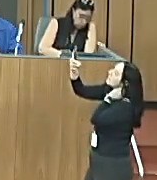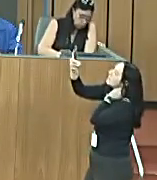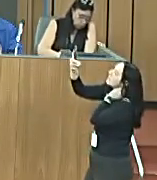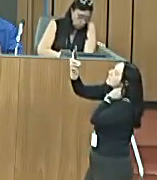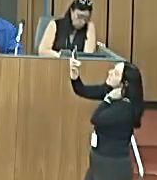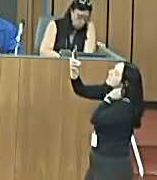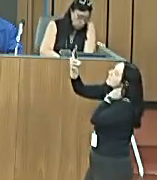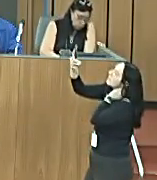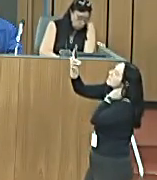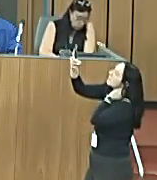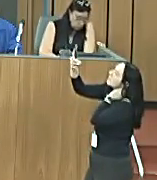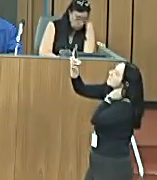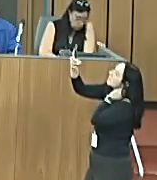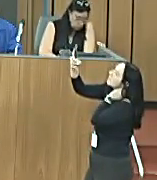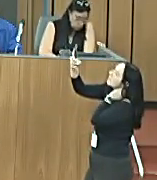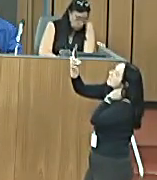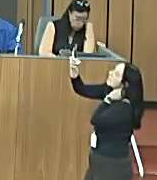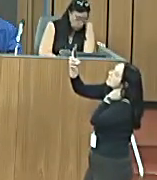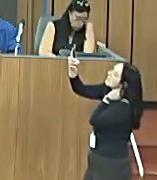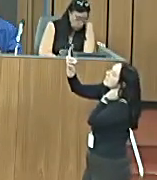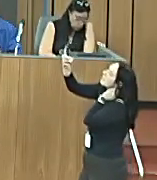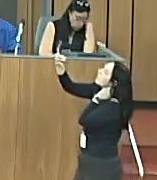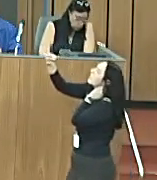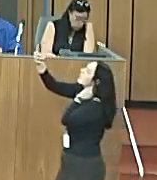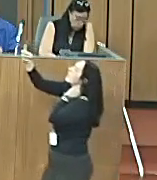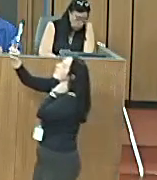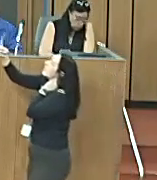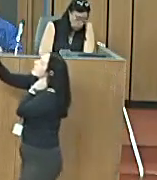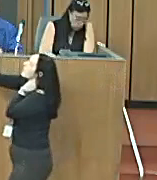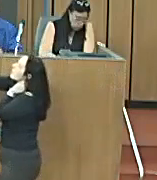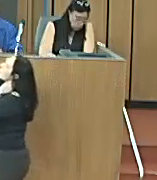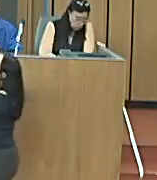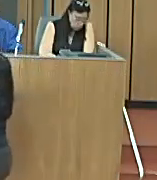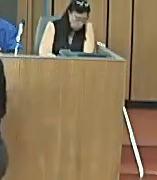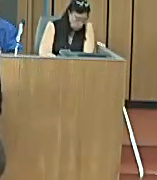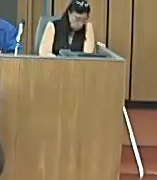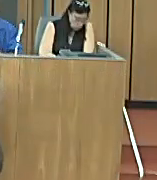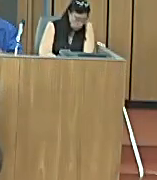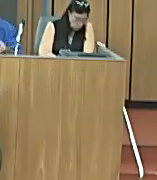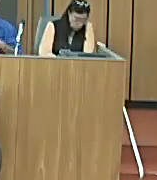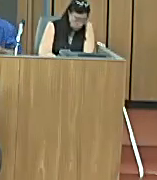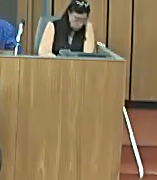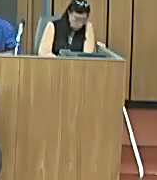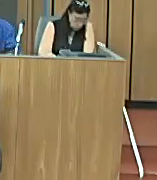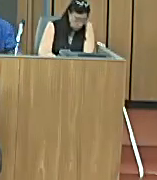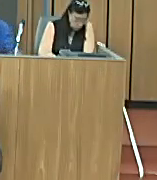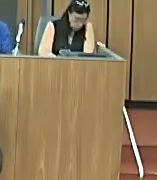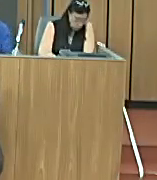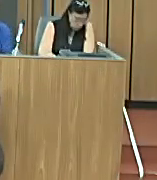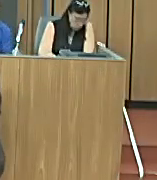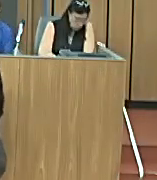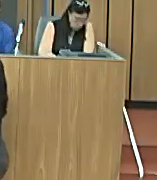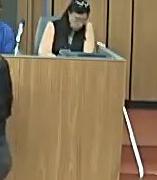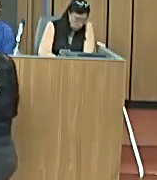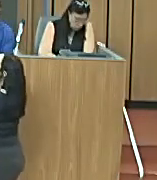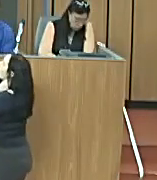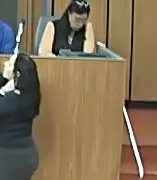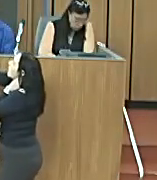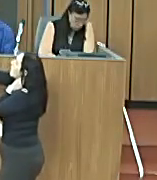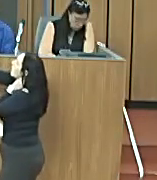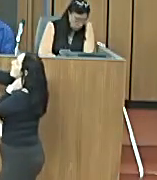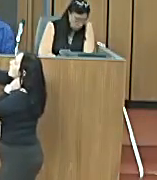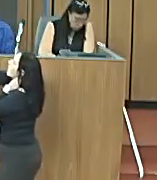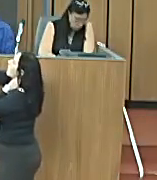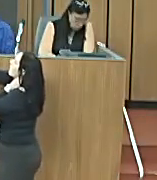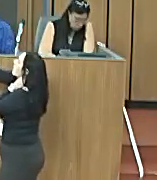homens e mulheres que estão disponíveis para construir como disse o general ali eu já construí tudo que eu precisava da minha vida agora eu tô aqui